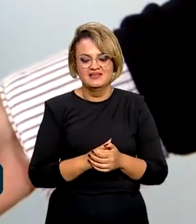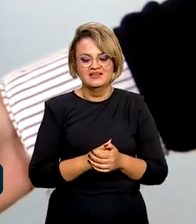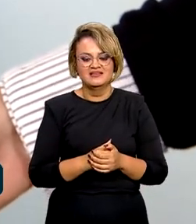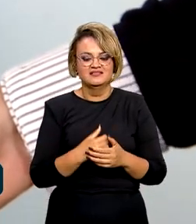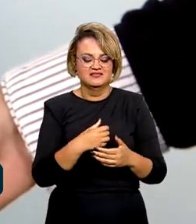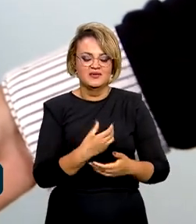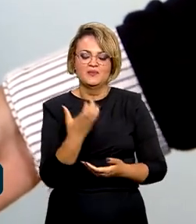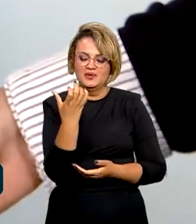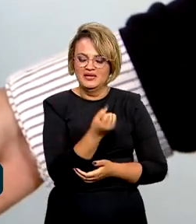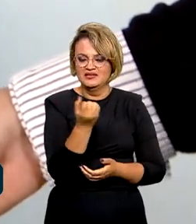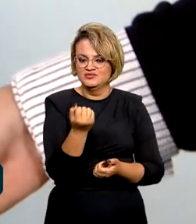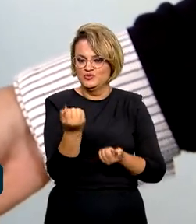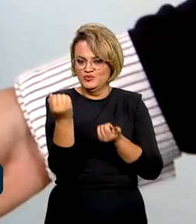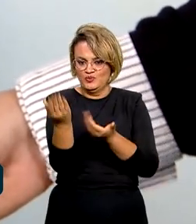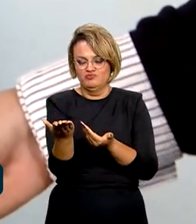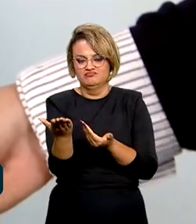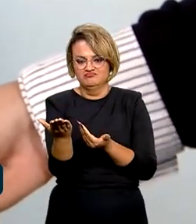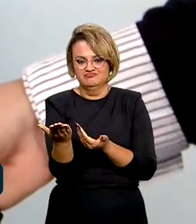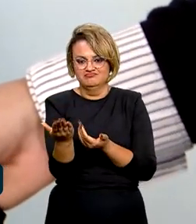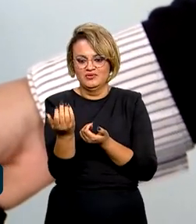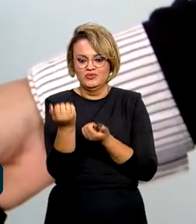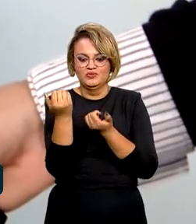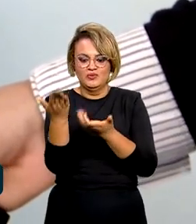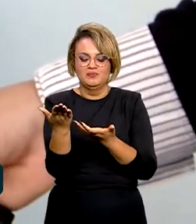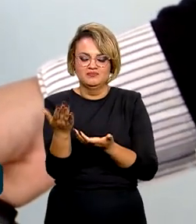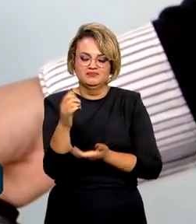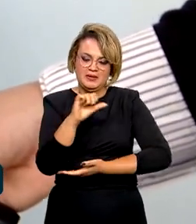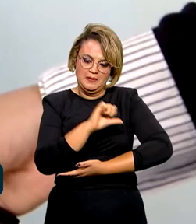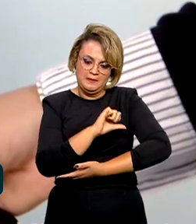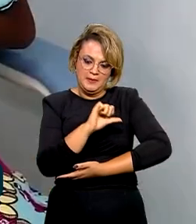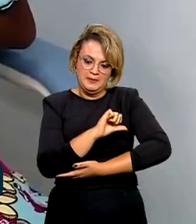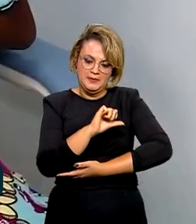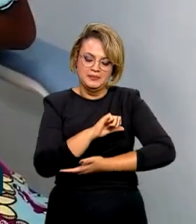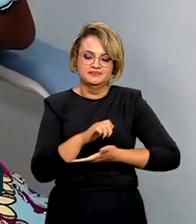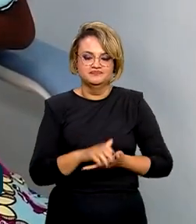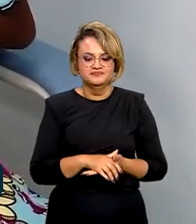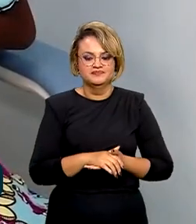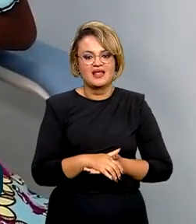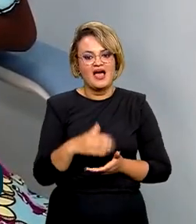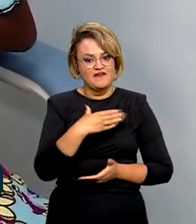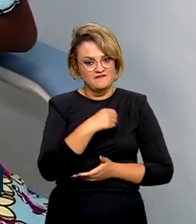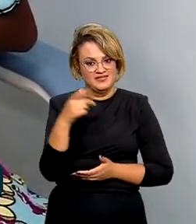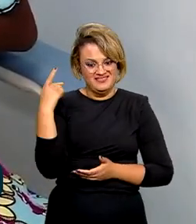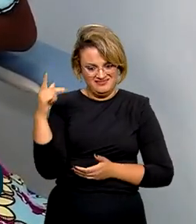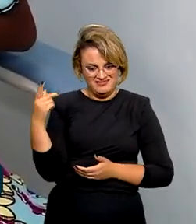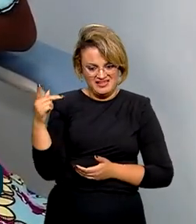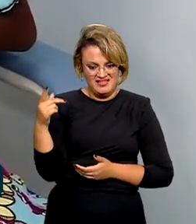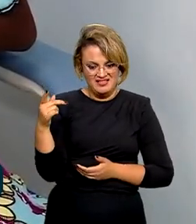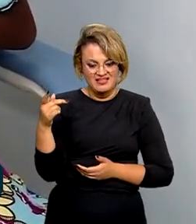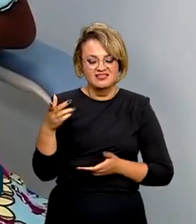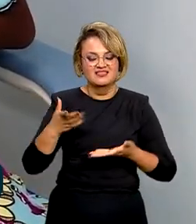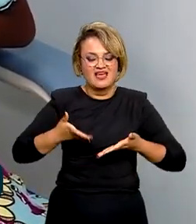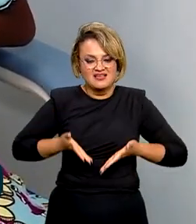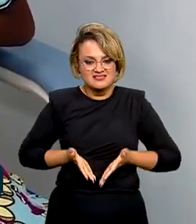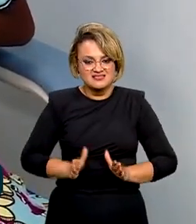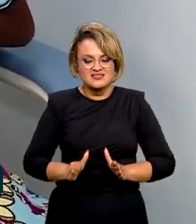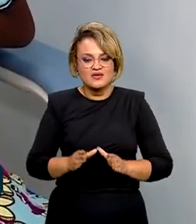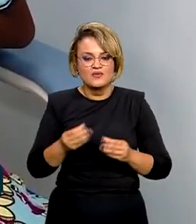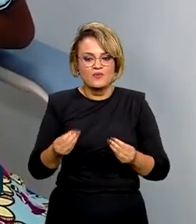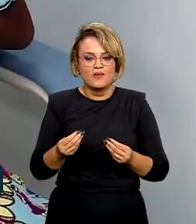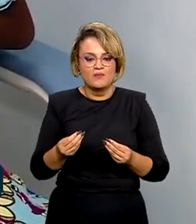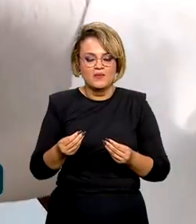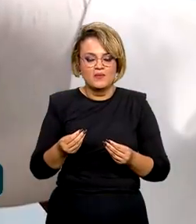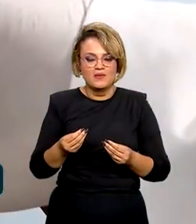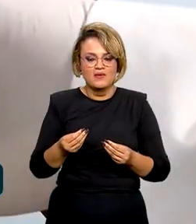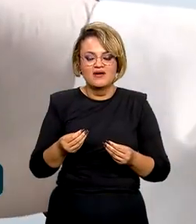deixar o leite para o bebê alimentar-se. A filha de Josefa veio ao mundo a partir de um parto